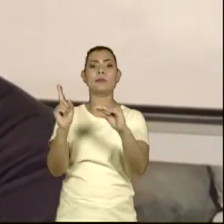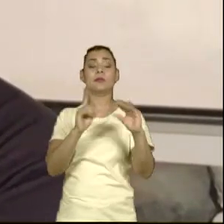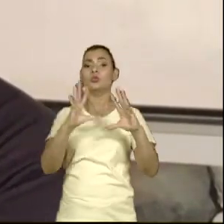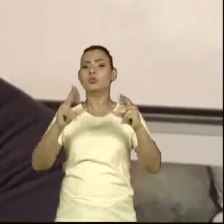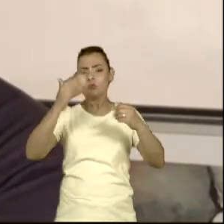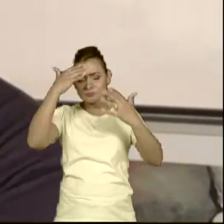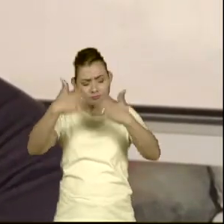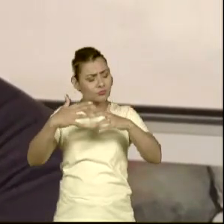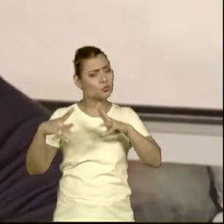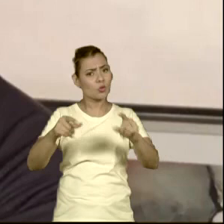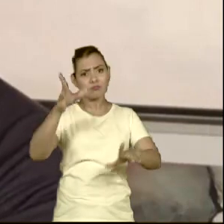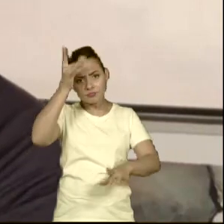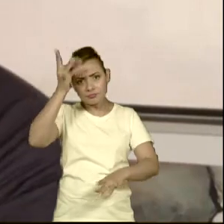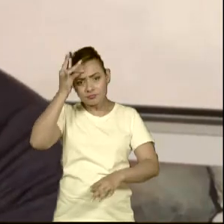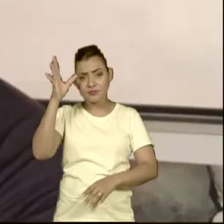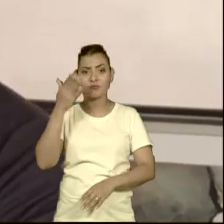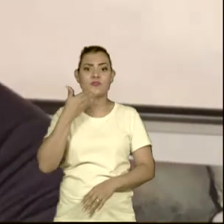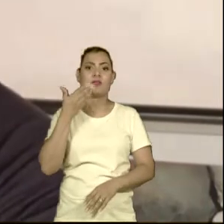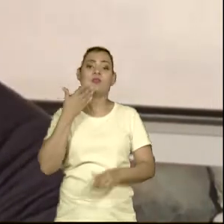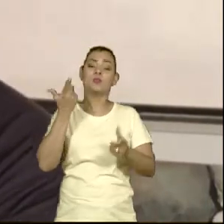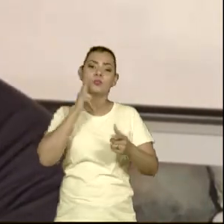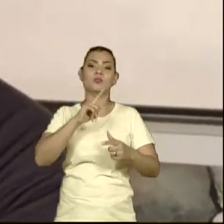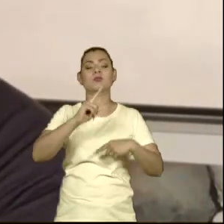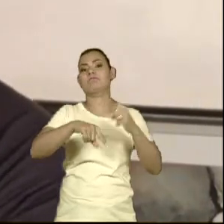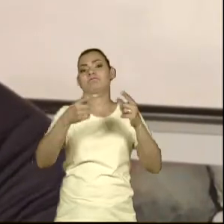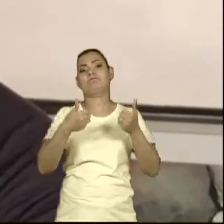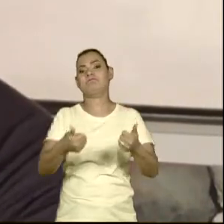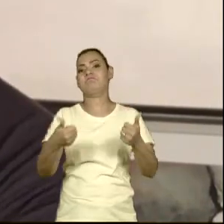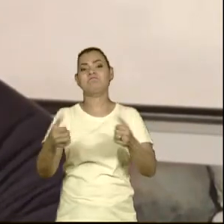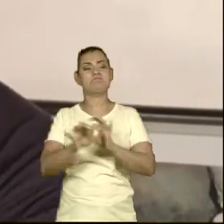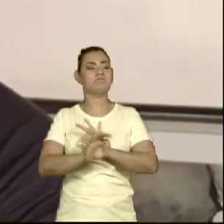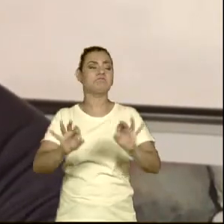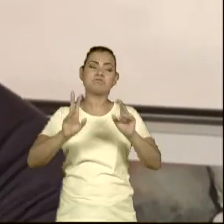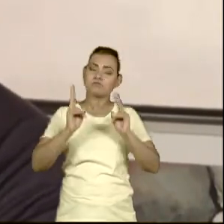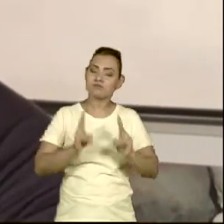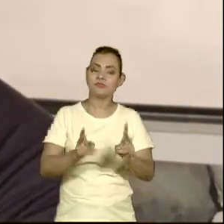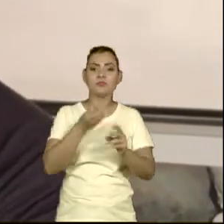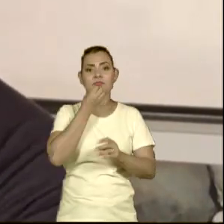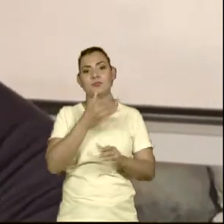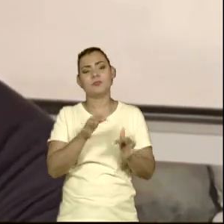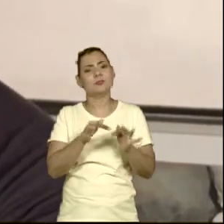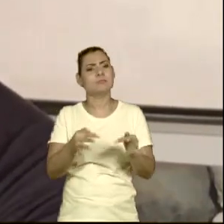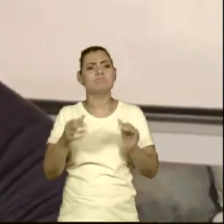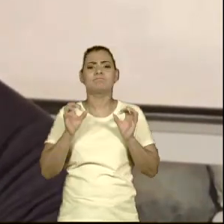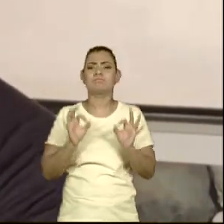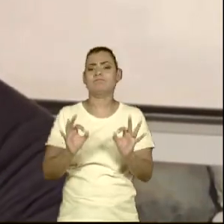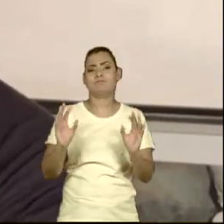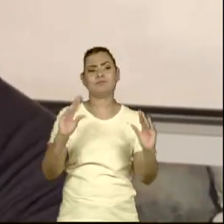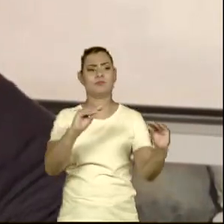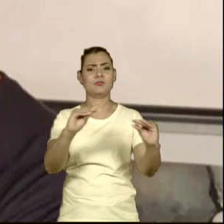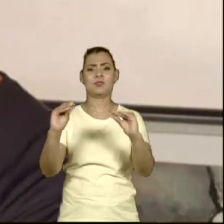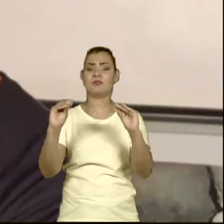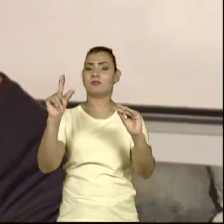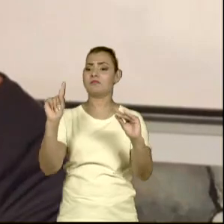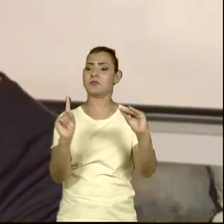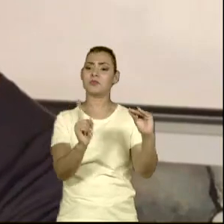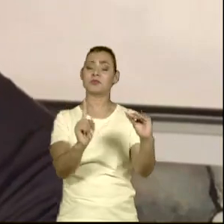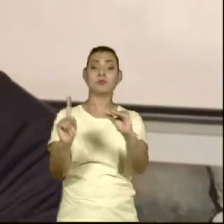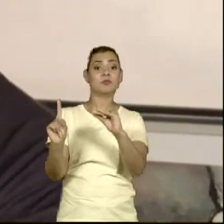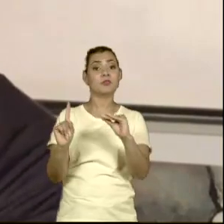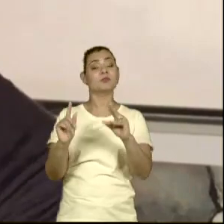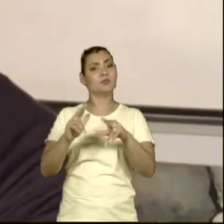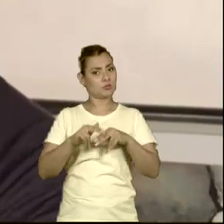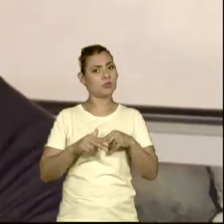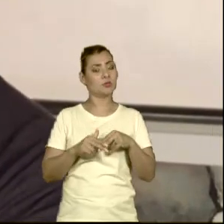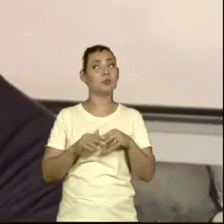tão na cabeça de toda a equipe que também fluiu sempre com a maior simplicidade e a maior naturalidade. Então, não se tornou uma dificuldade,